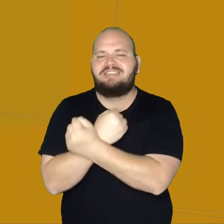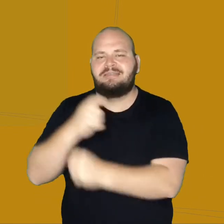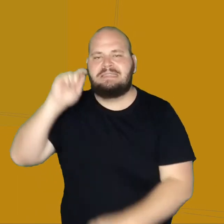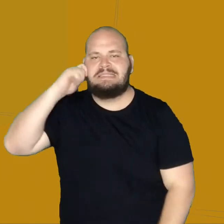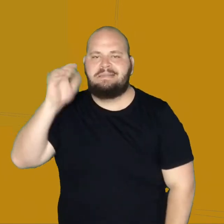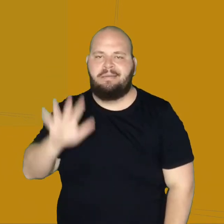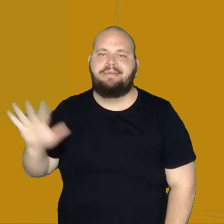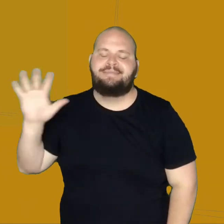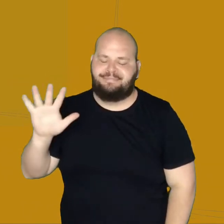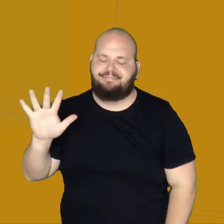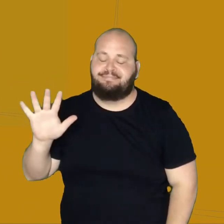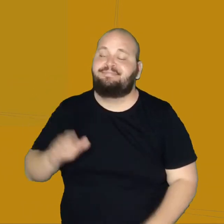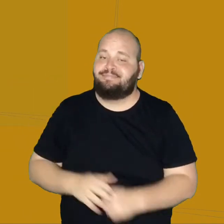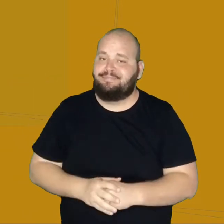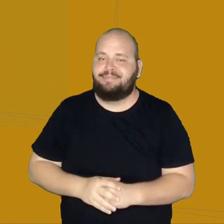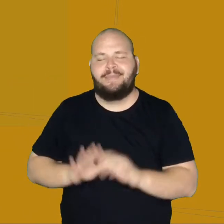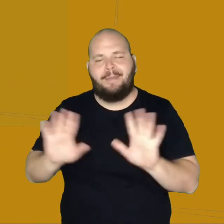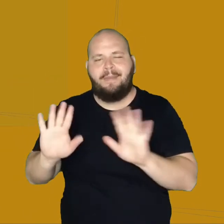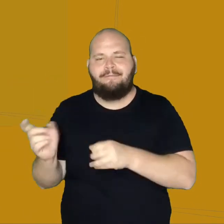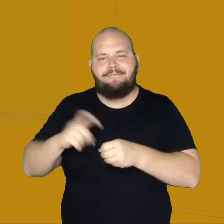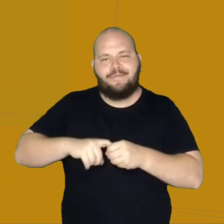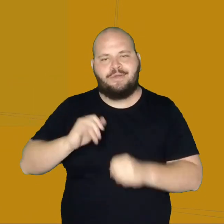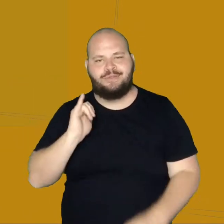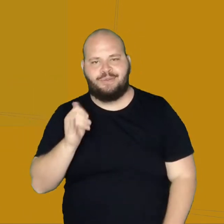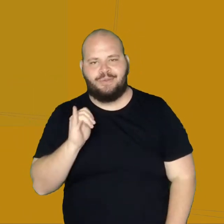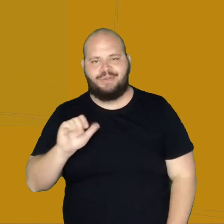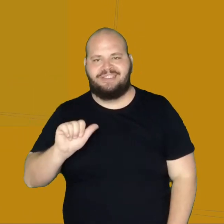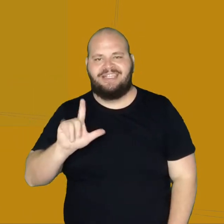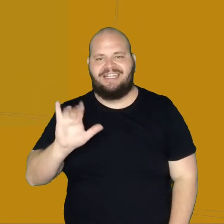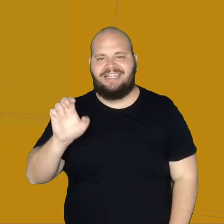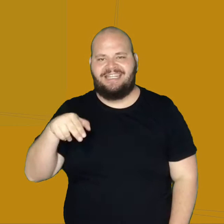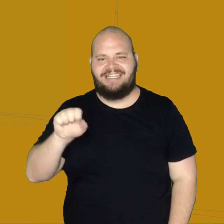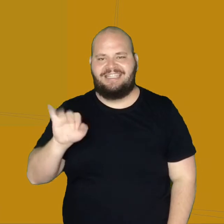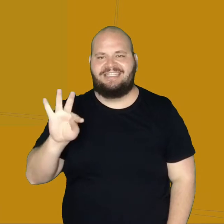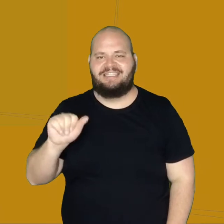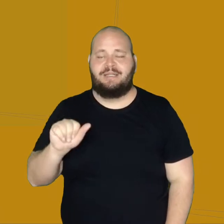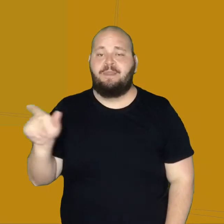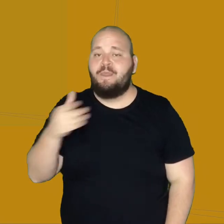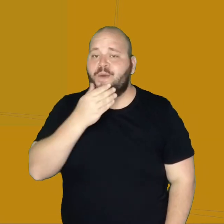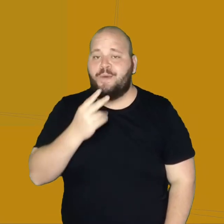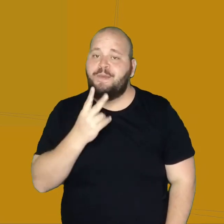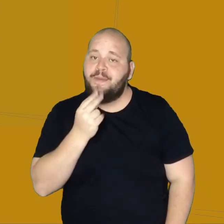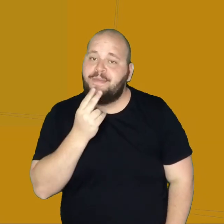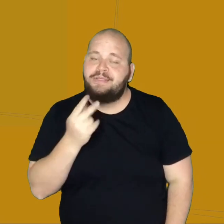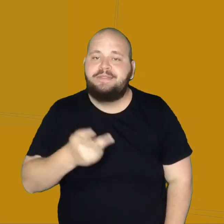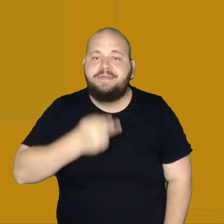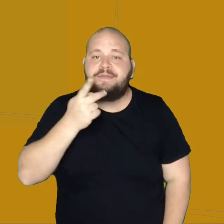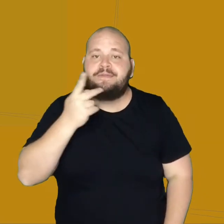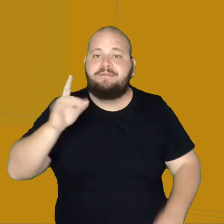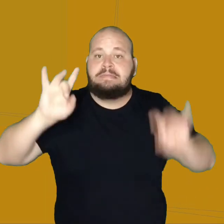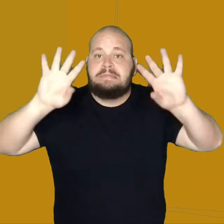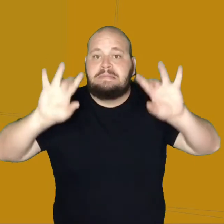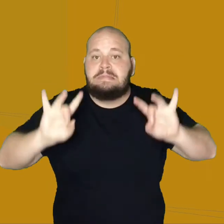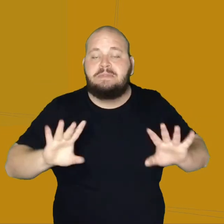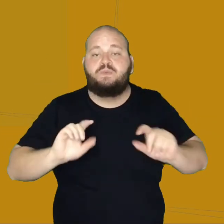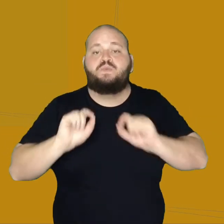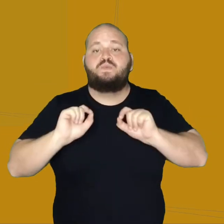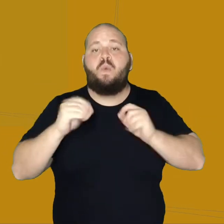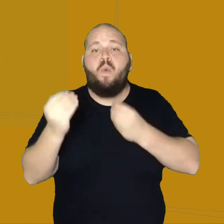agudeza e expressividade, sinalizando a preocupação com os princípios da retórica, a arte da palavra. Tudo